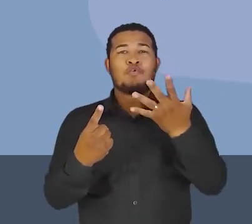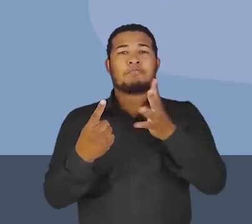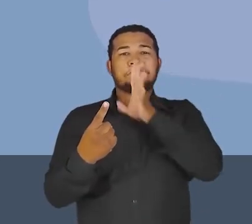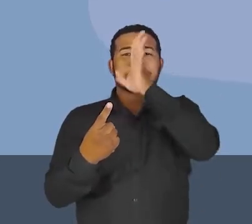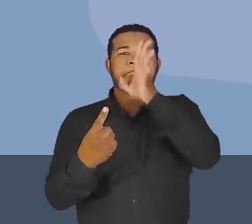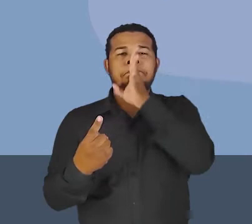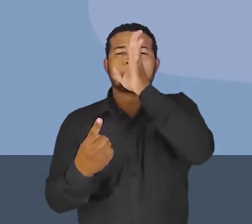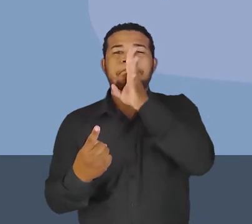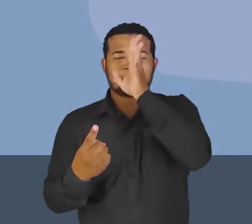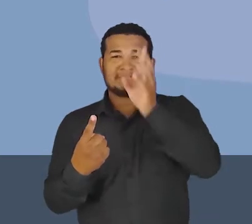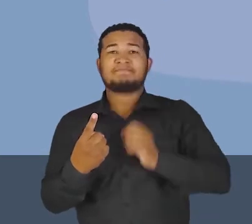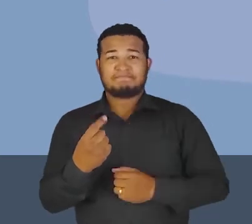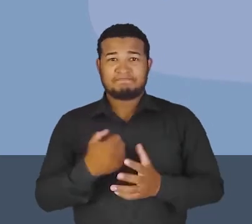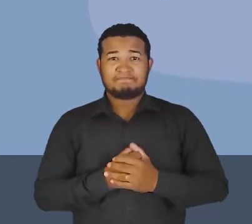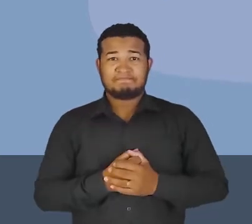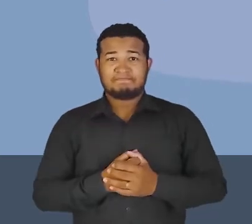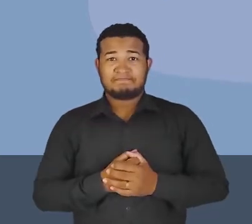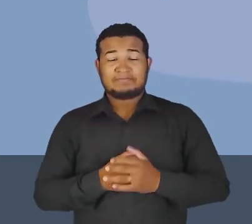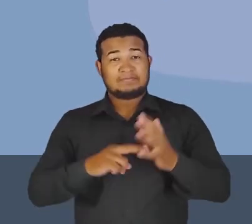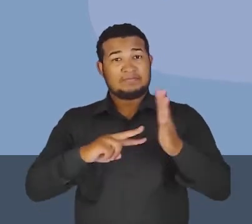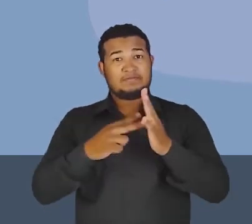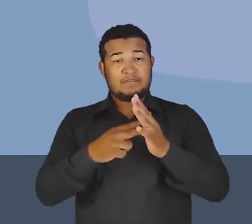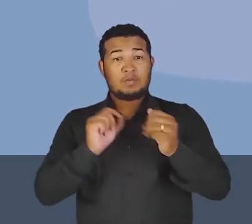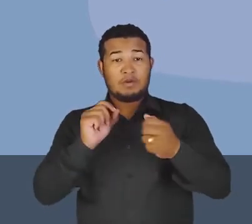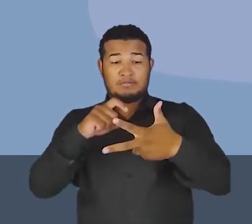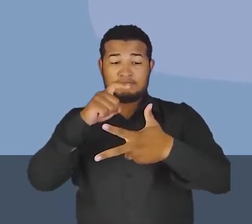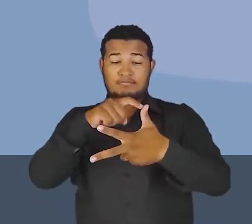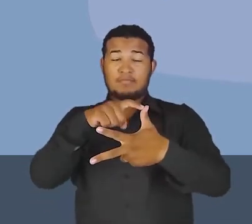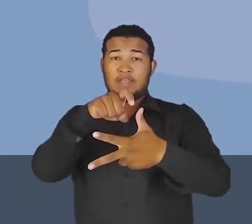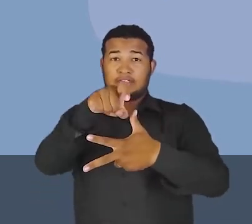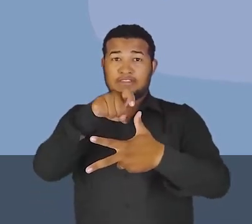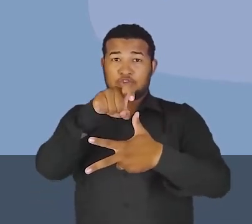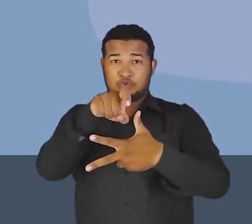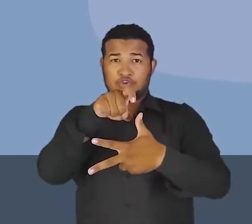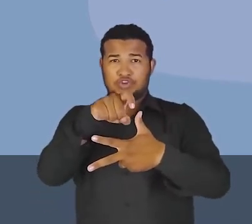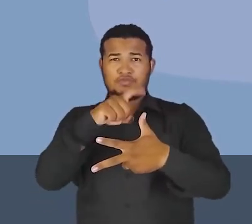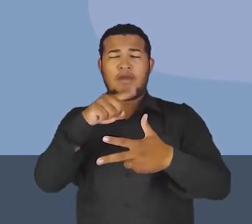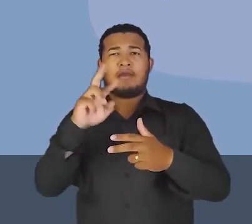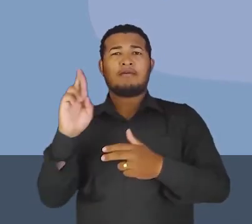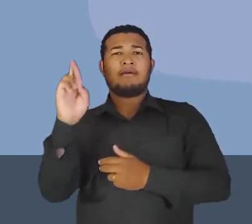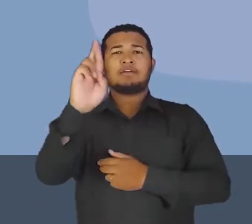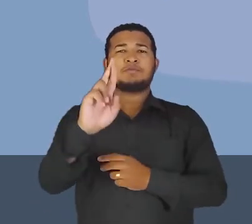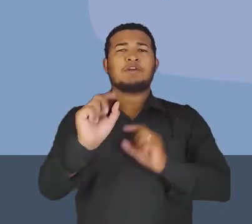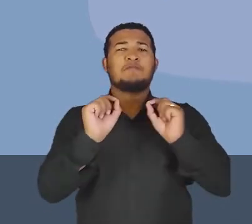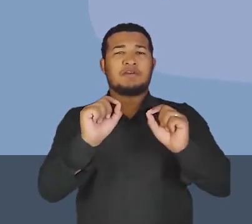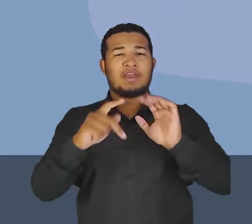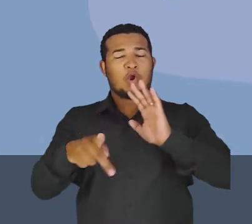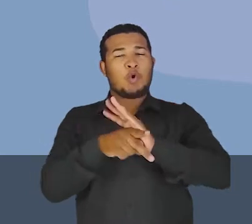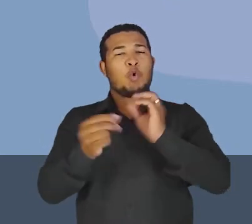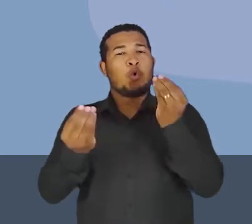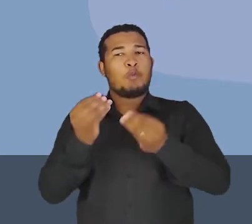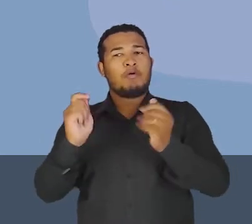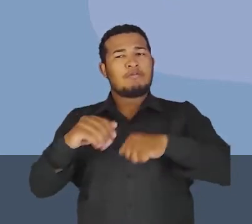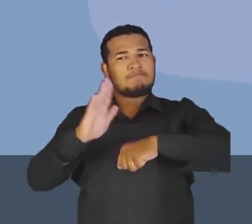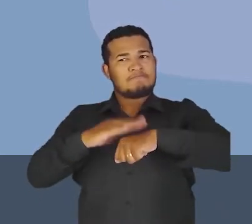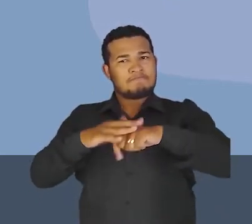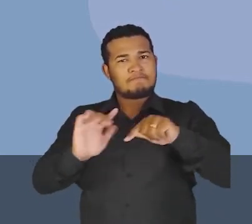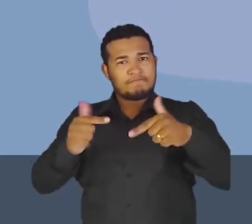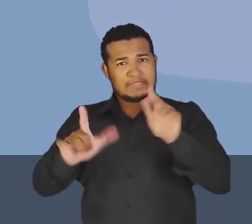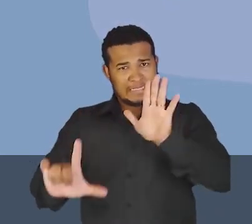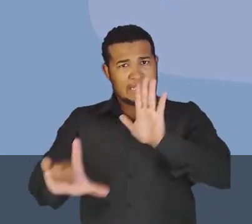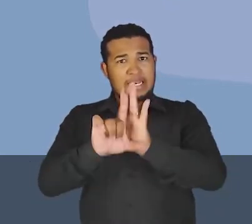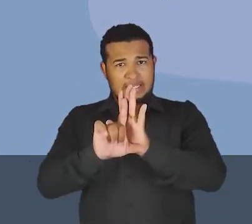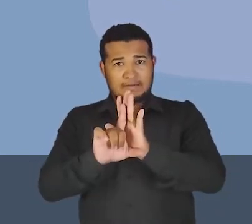Então, observe aqui no slide, o poder executivo, aquele poder responsável pela execução das leis, e vai ser responsável por